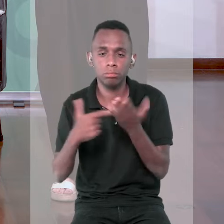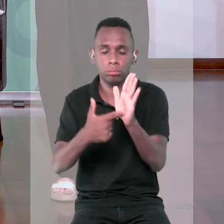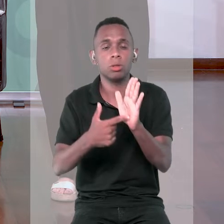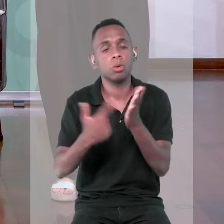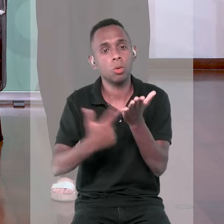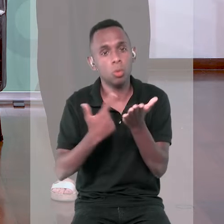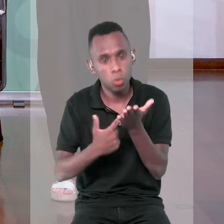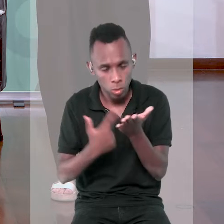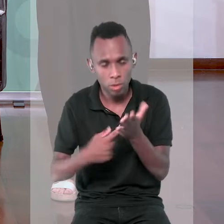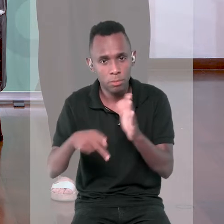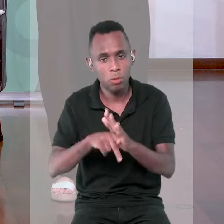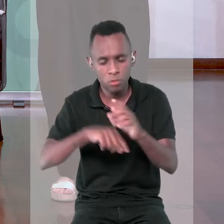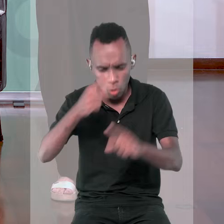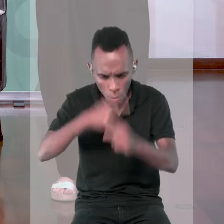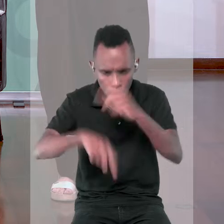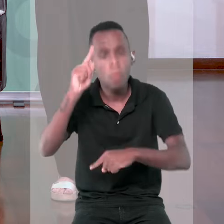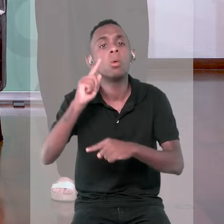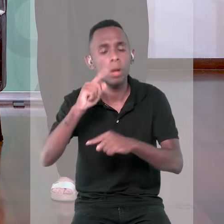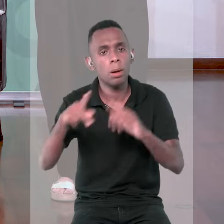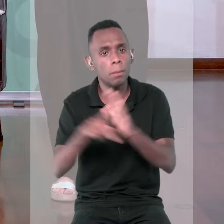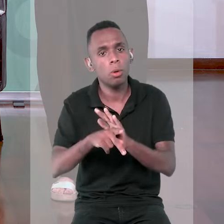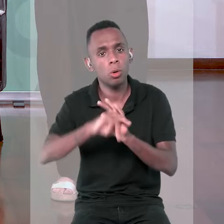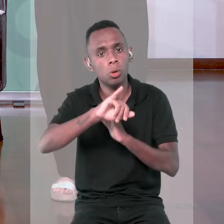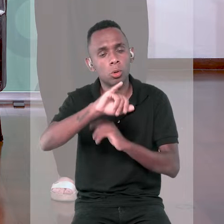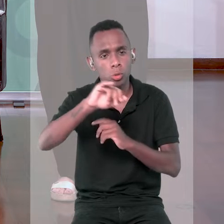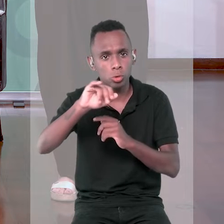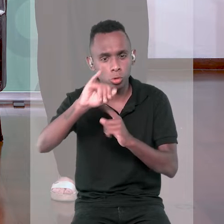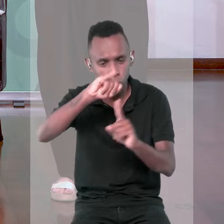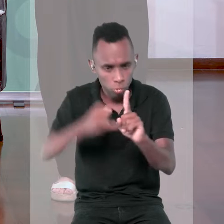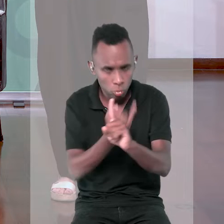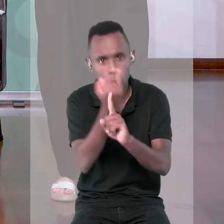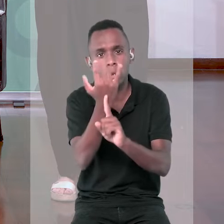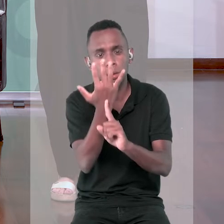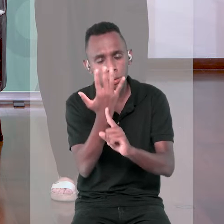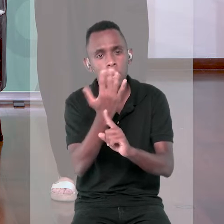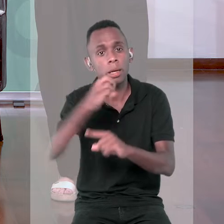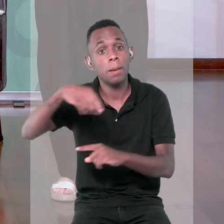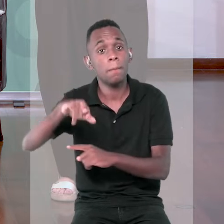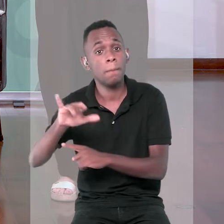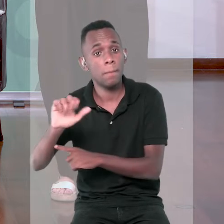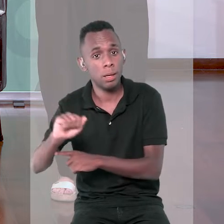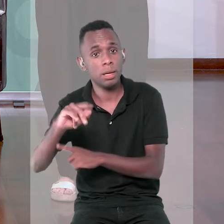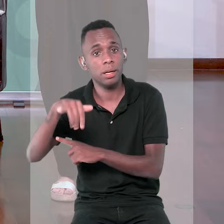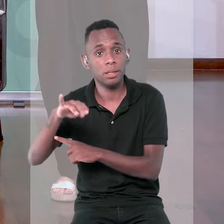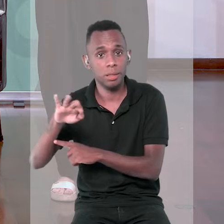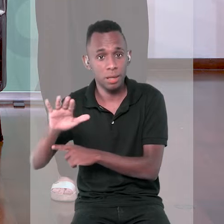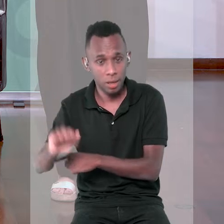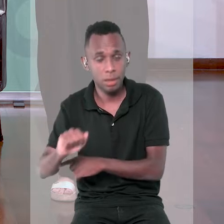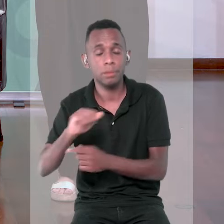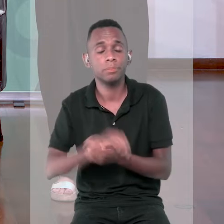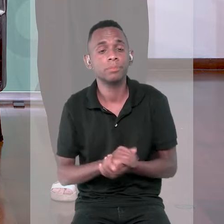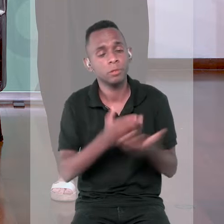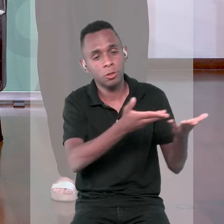livro Revolucionárias, Joana d'Arc e Maria Quitéria, editora Planeta. Quero chamar agora